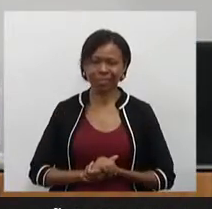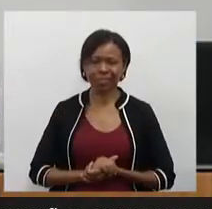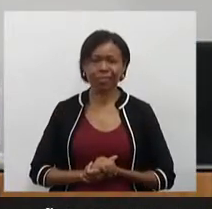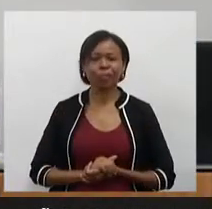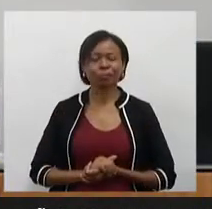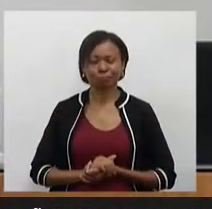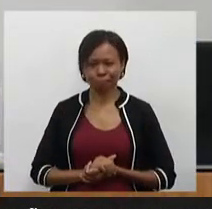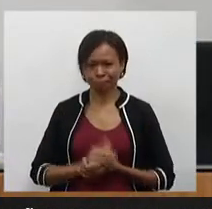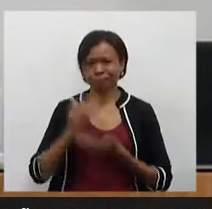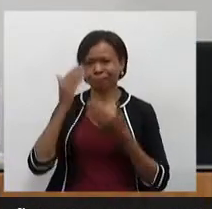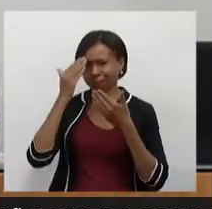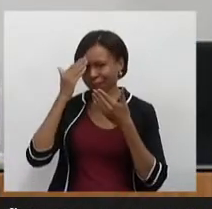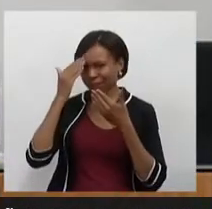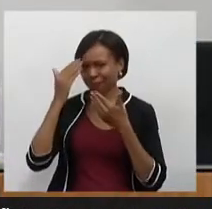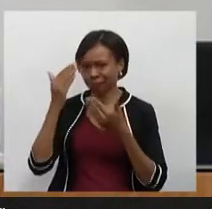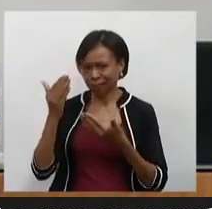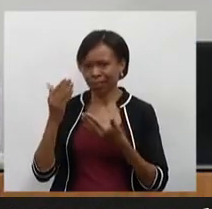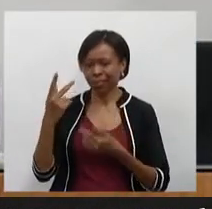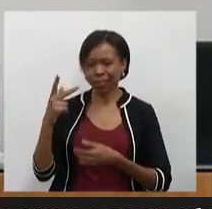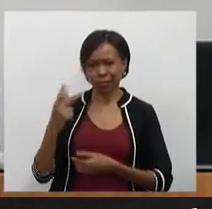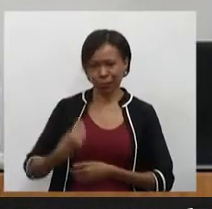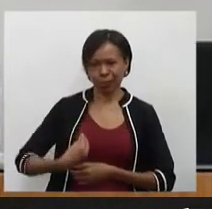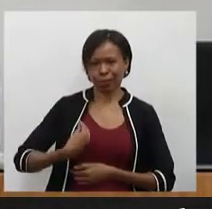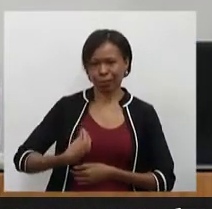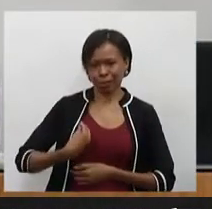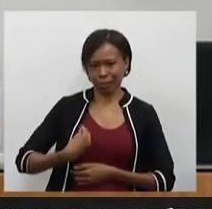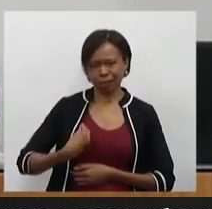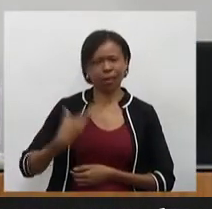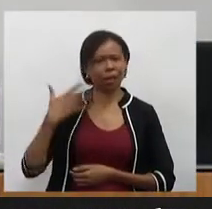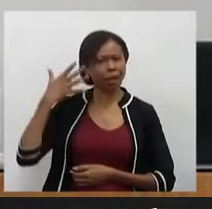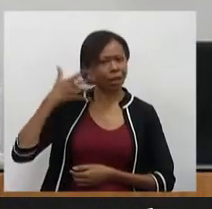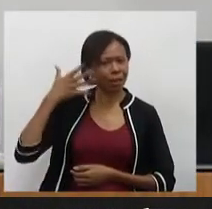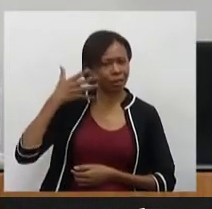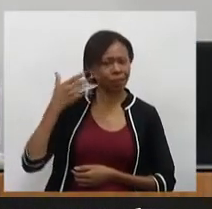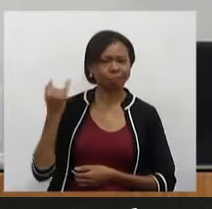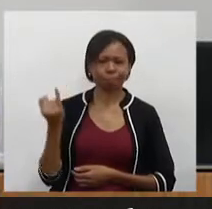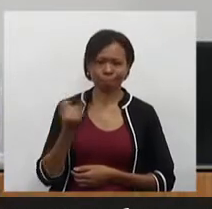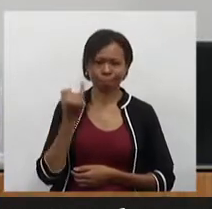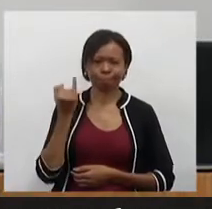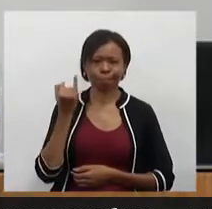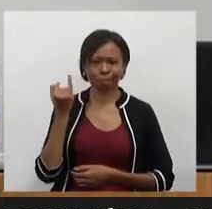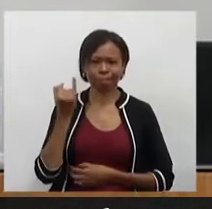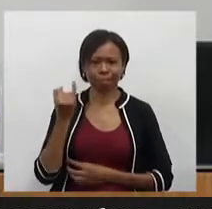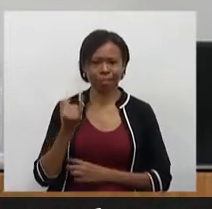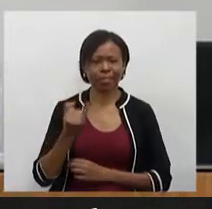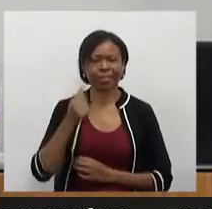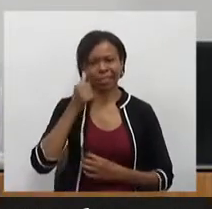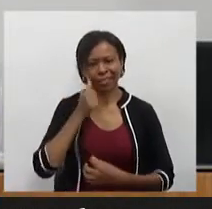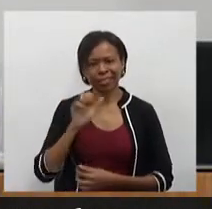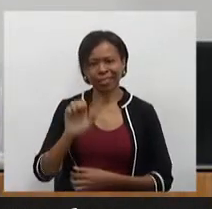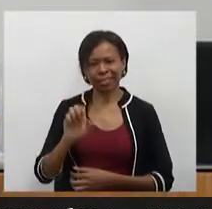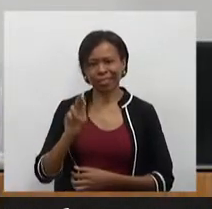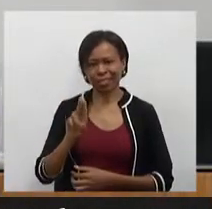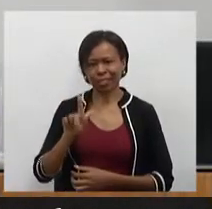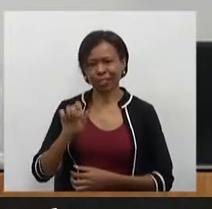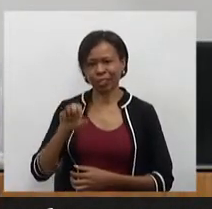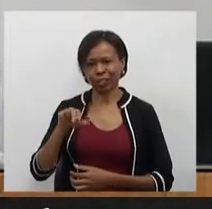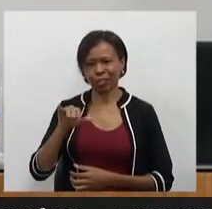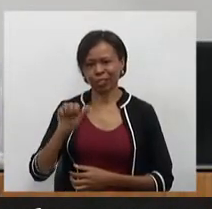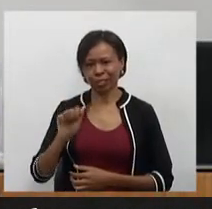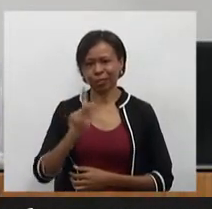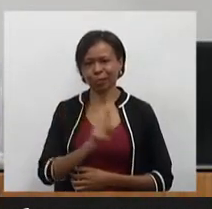Agradeço, né, pela participação, pela fala importante. A nossa querida Eugênia, aí, professora da